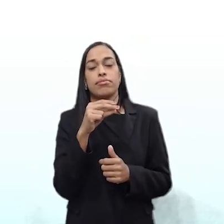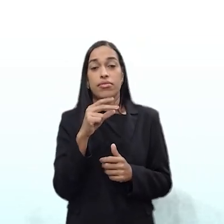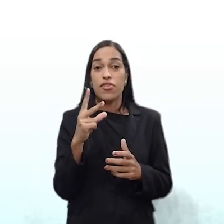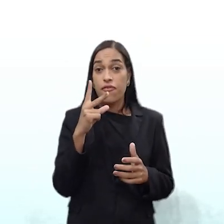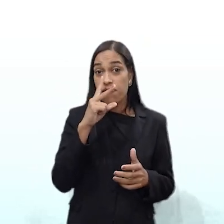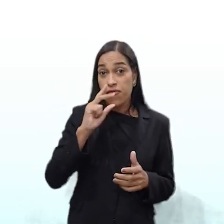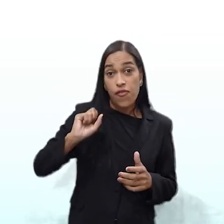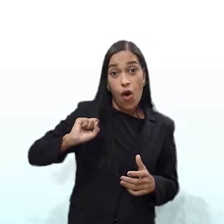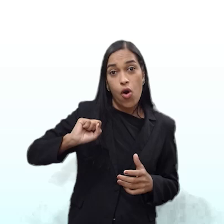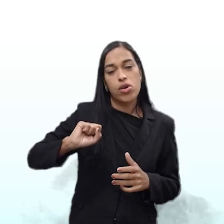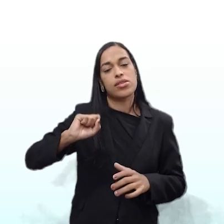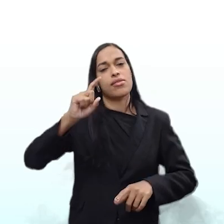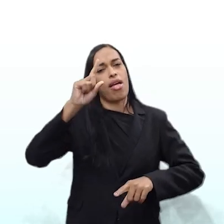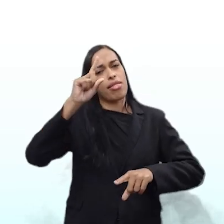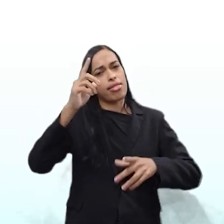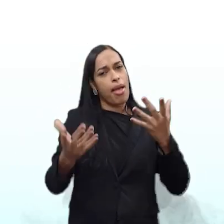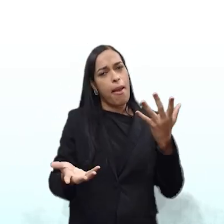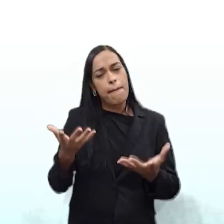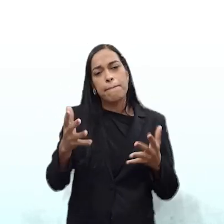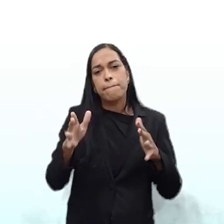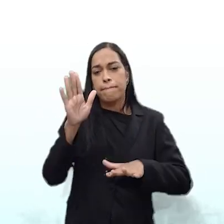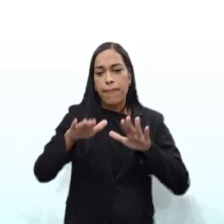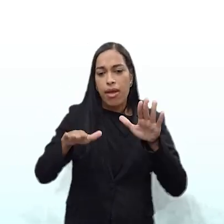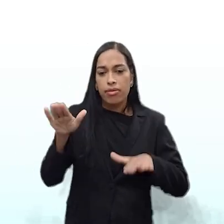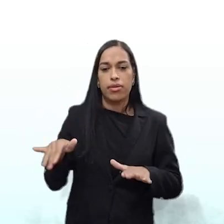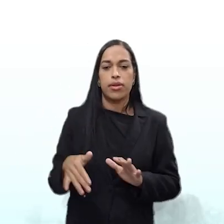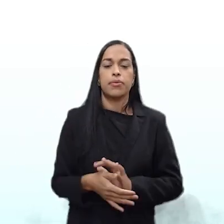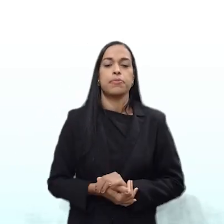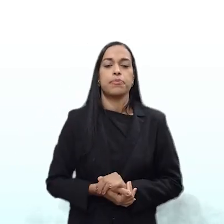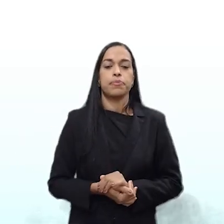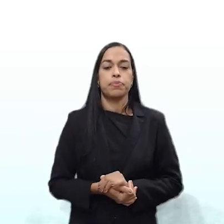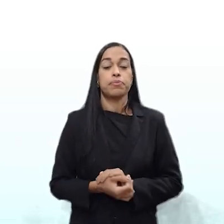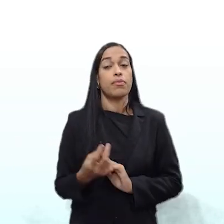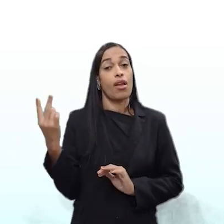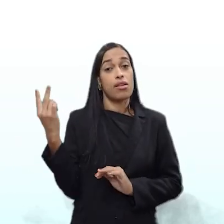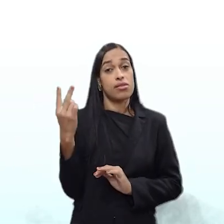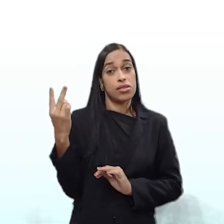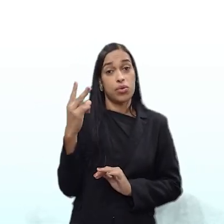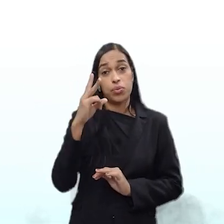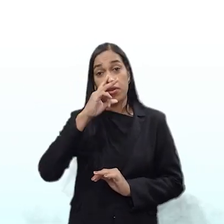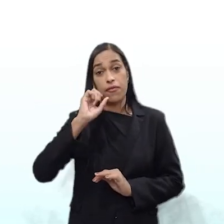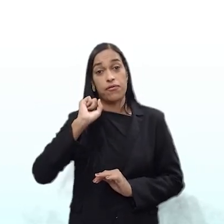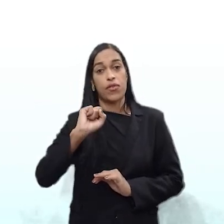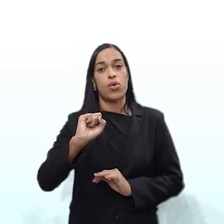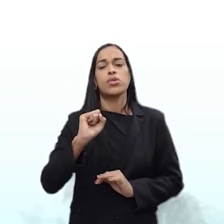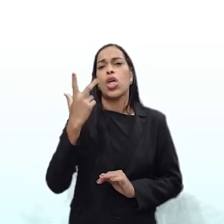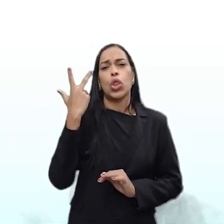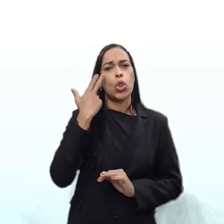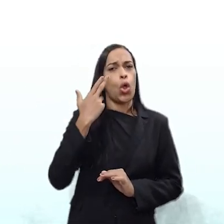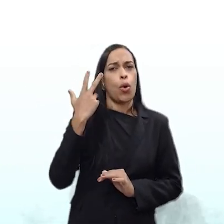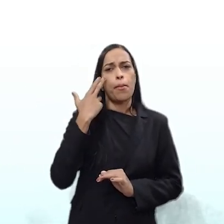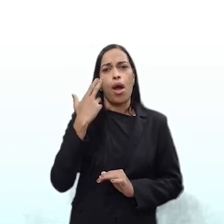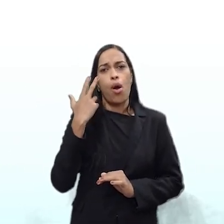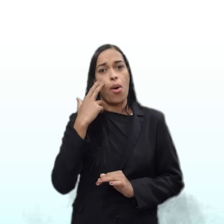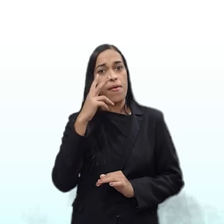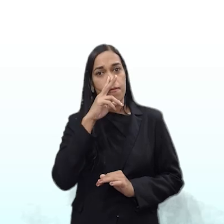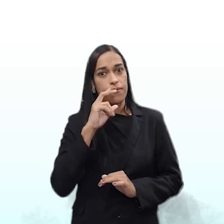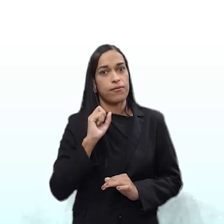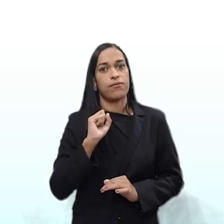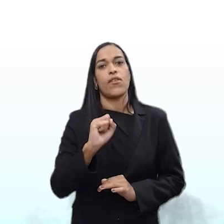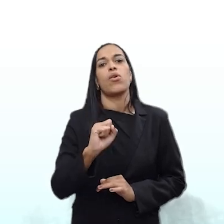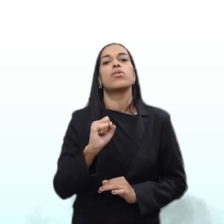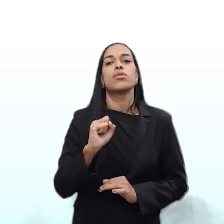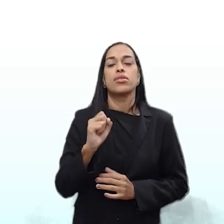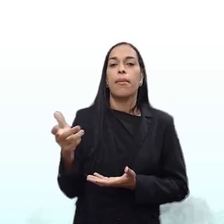força depende da aceleração da gravidade do planeta. A segunda força que nós vamos trabalhar é a força normal, força essa gerada